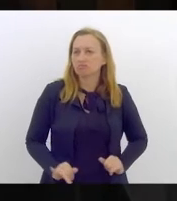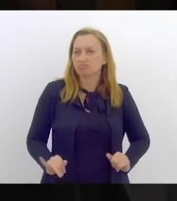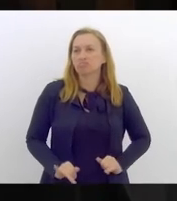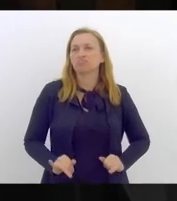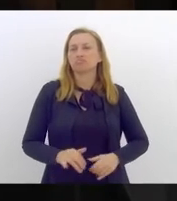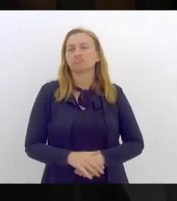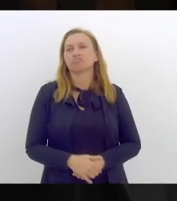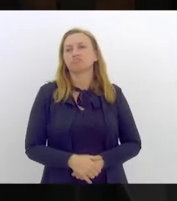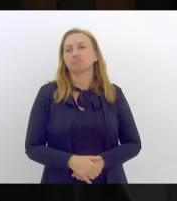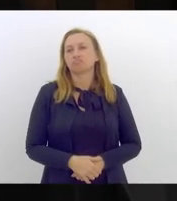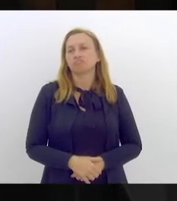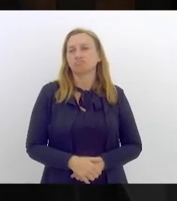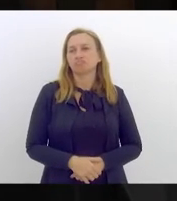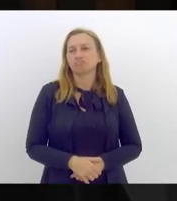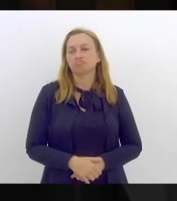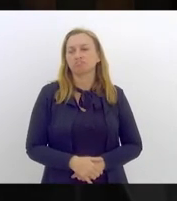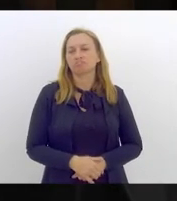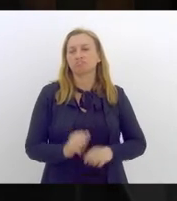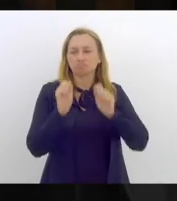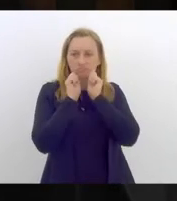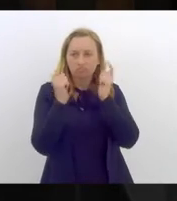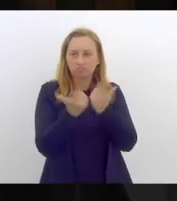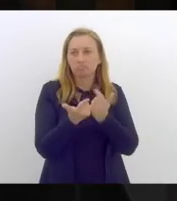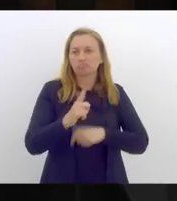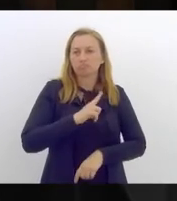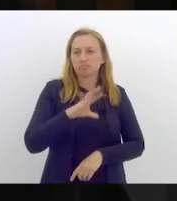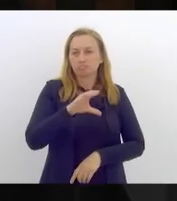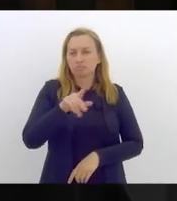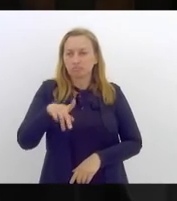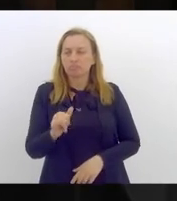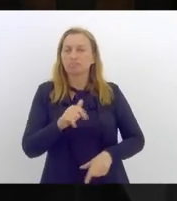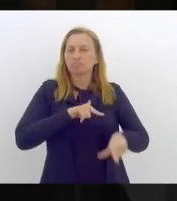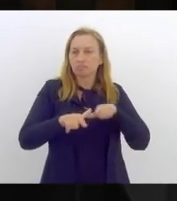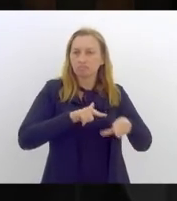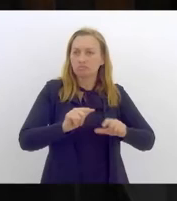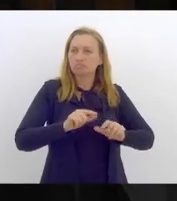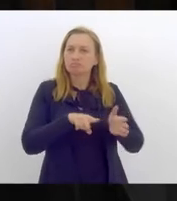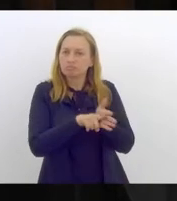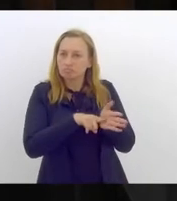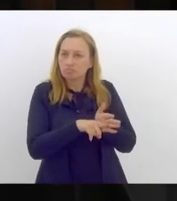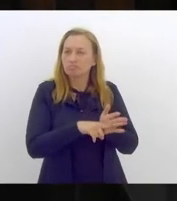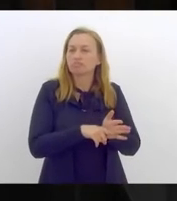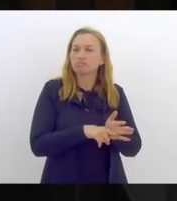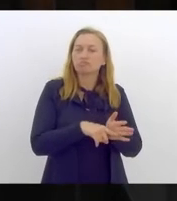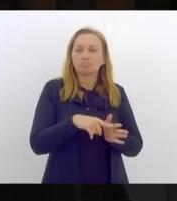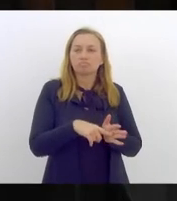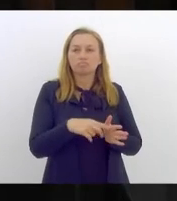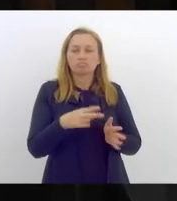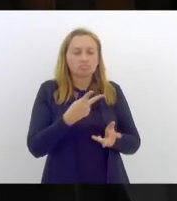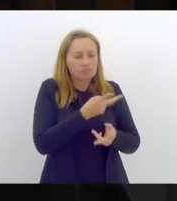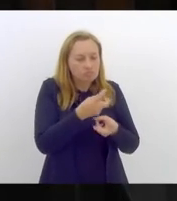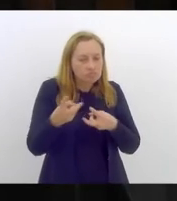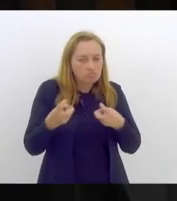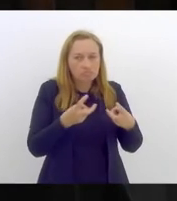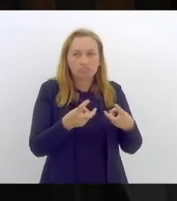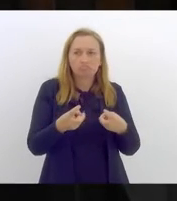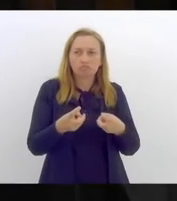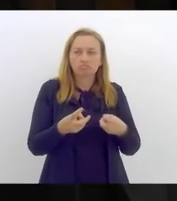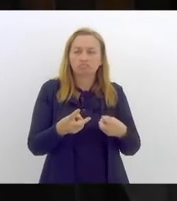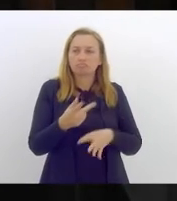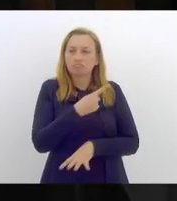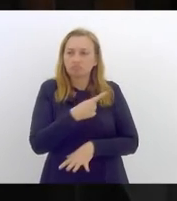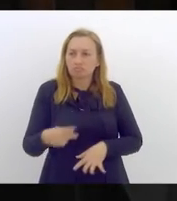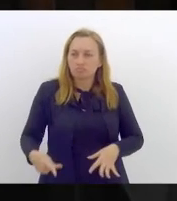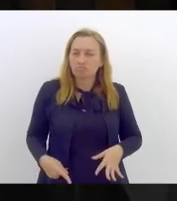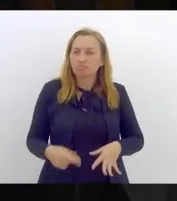e sequer a Assembleia Legislativa, que teve uma CPI, que trabalhou, que investigou, que ouvimos